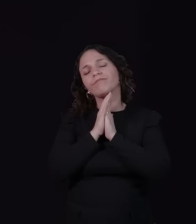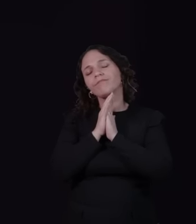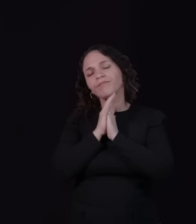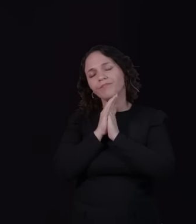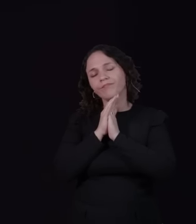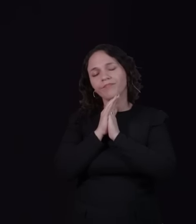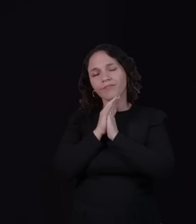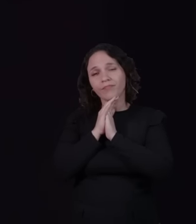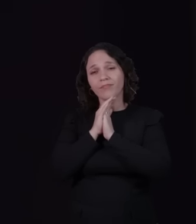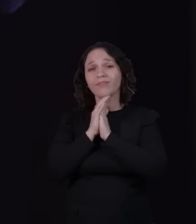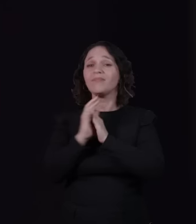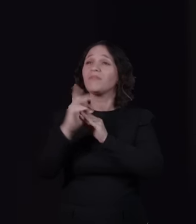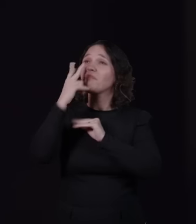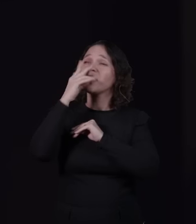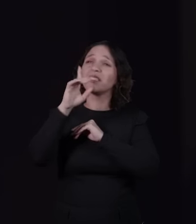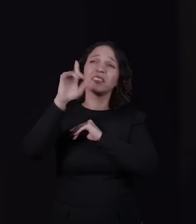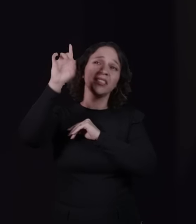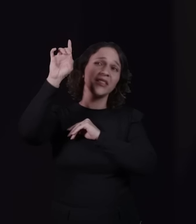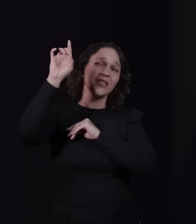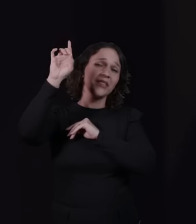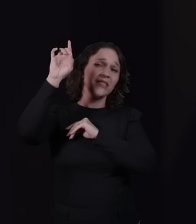Não se retira do nosso meio.